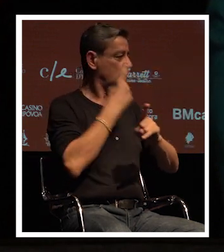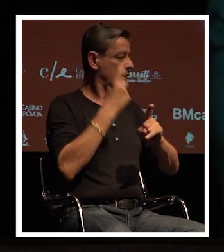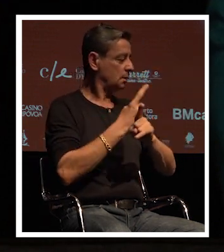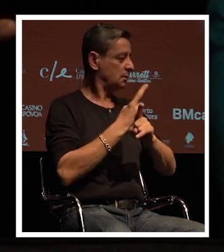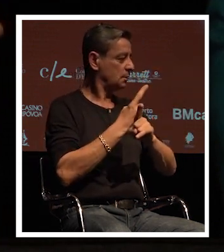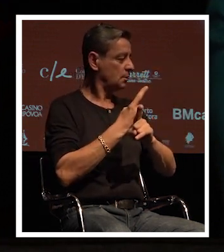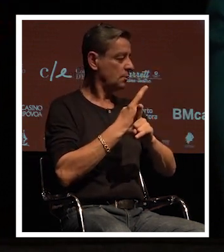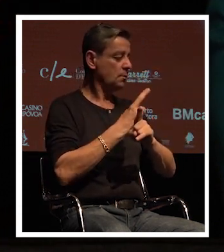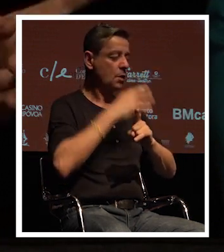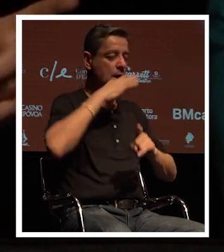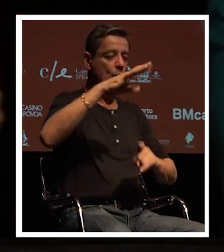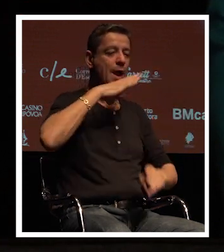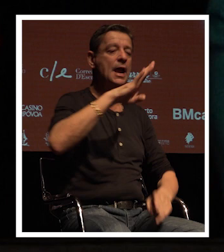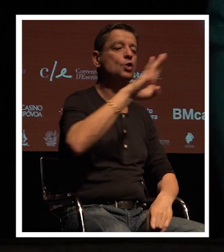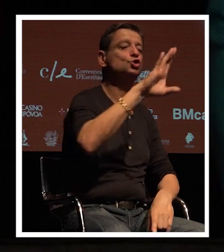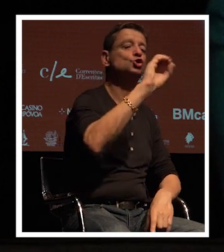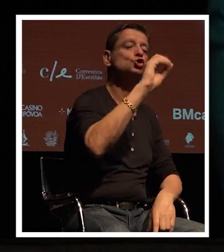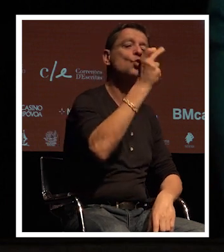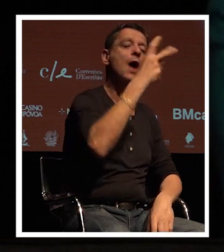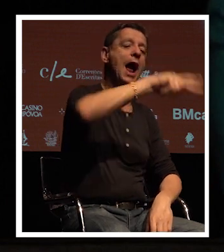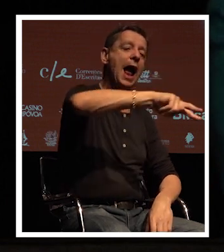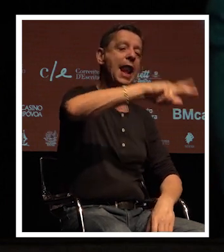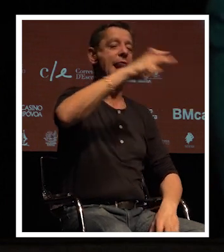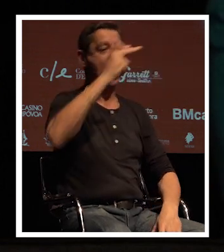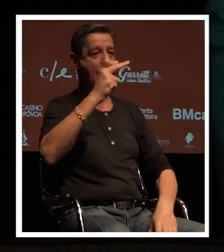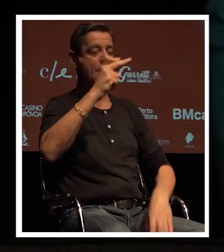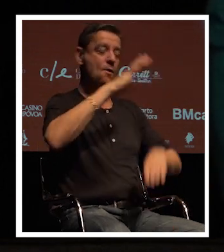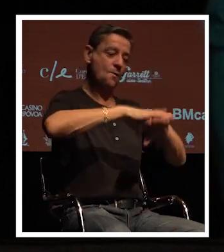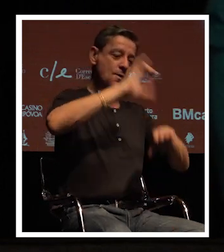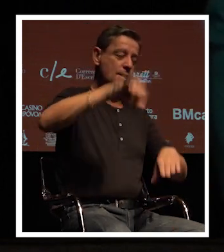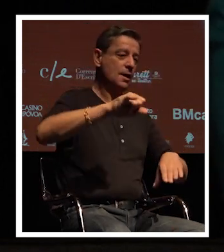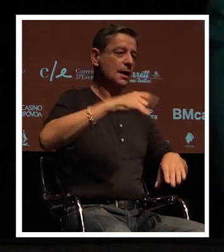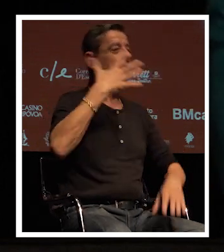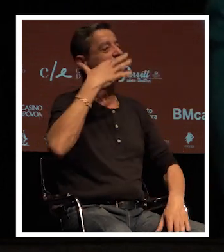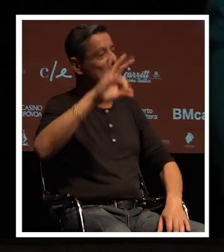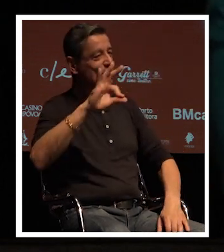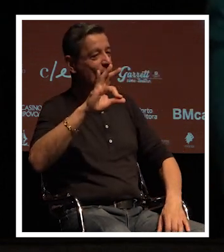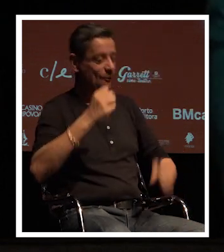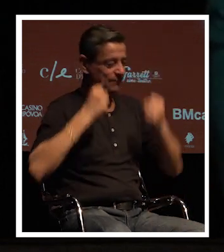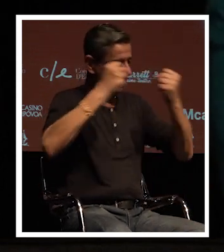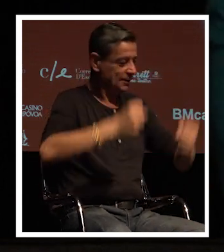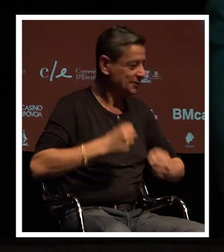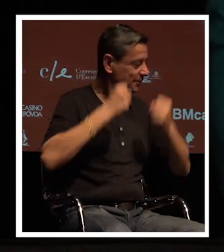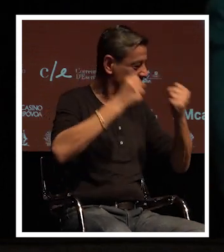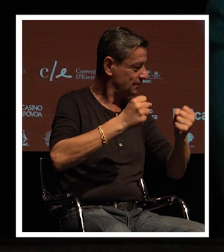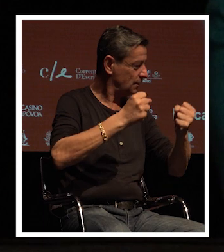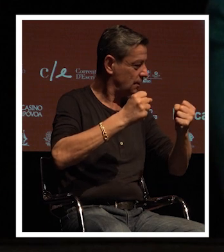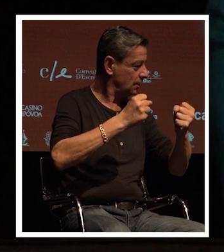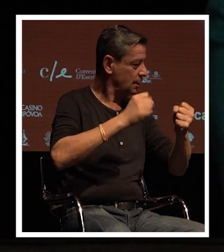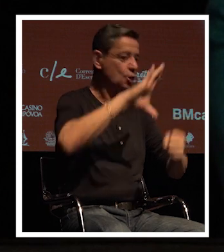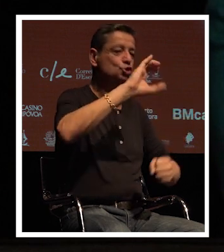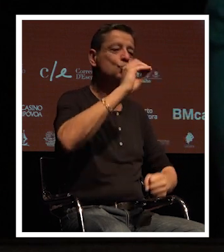boar numa canção chamada Joana Joana de tal por causa de um tal João tentou contra existência no humilde baracão